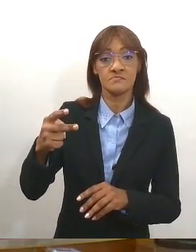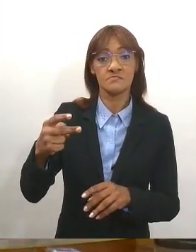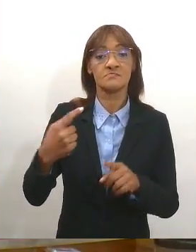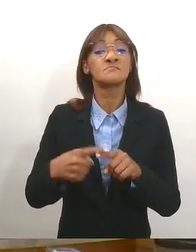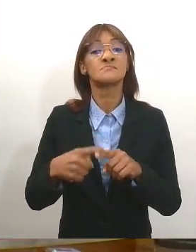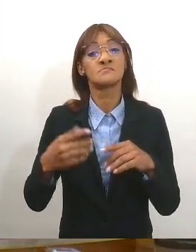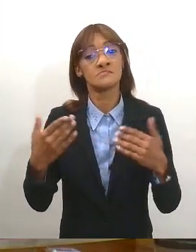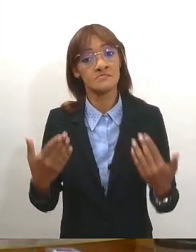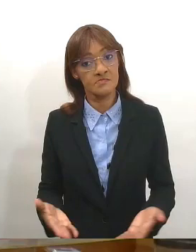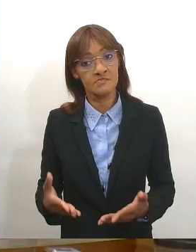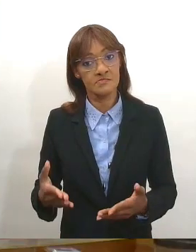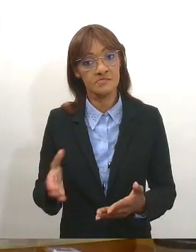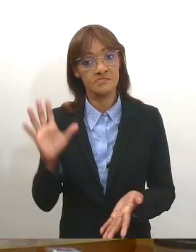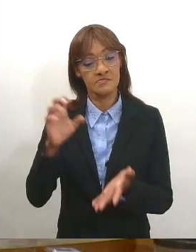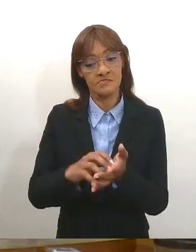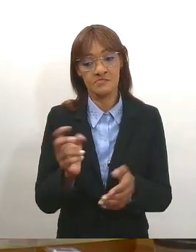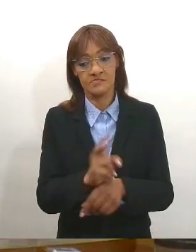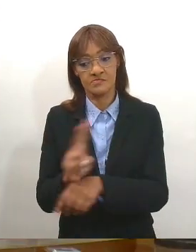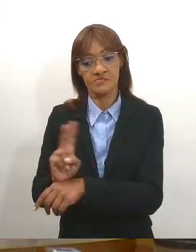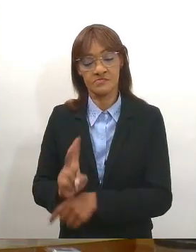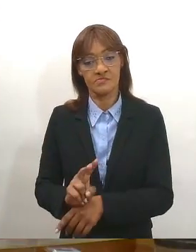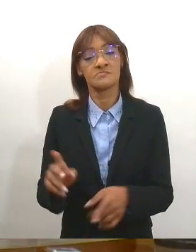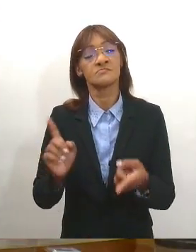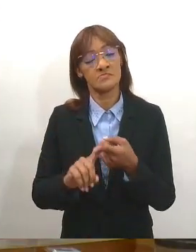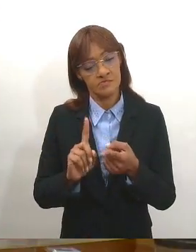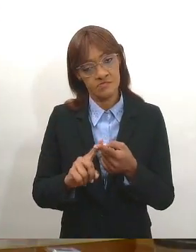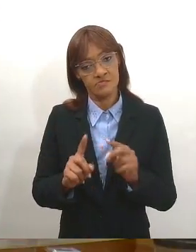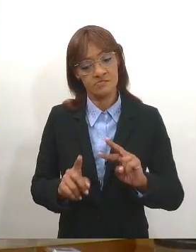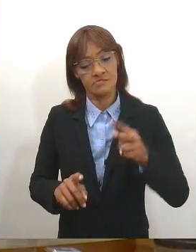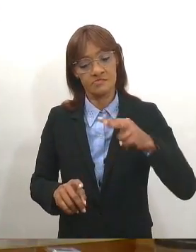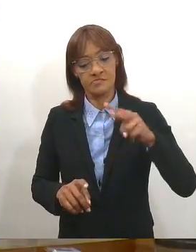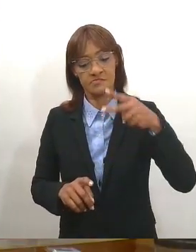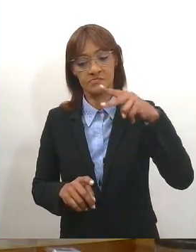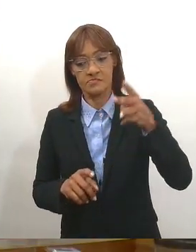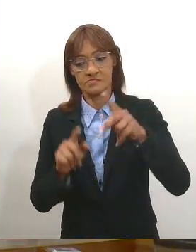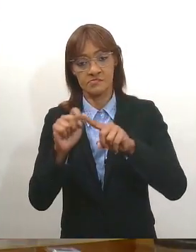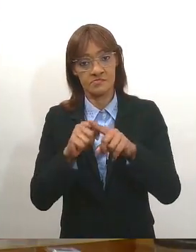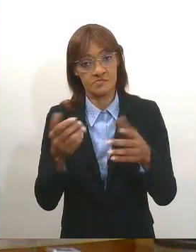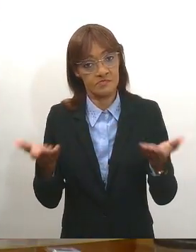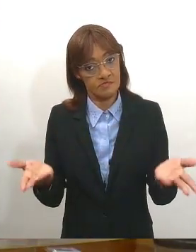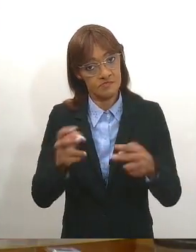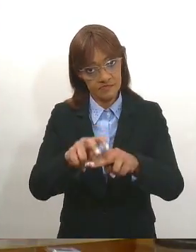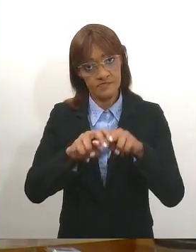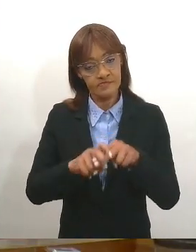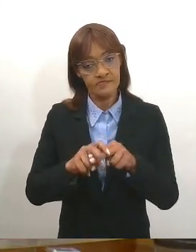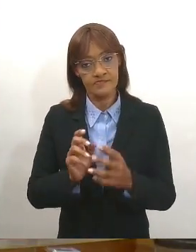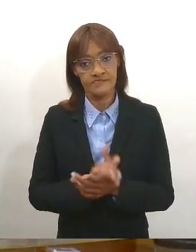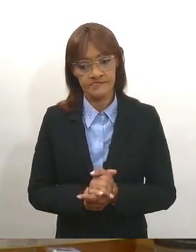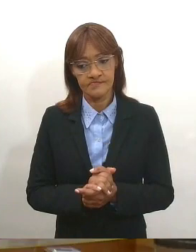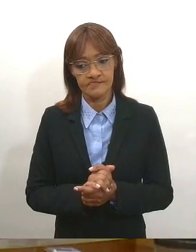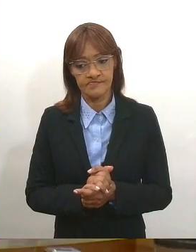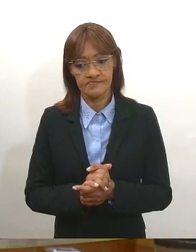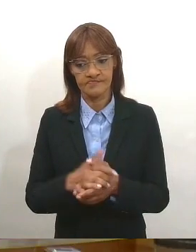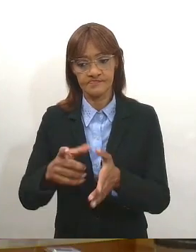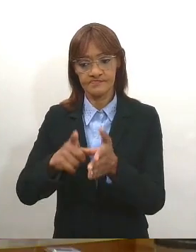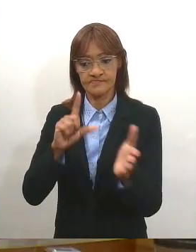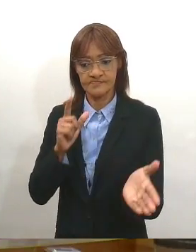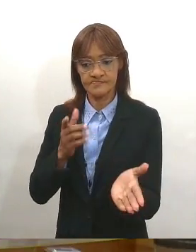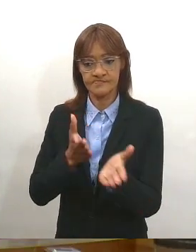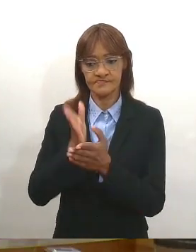também todos os meses. E não é à toa que, naquele momento que foi aprovado aqui, a receita do DETRAN girava em 80 milhões de